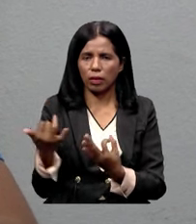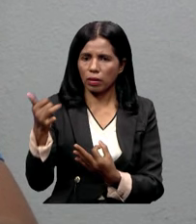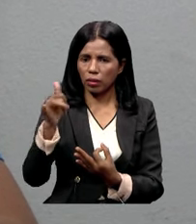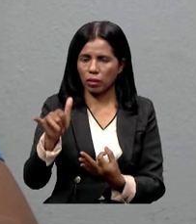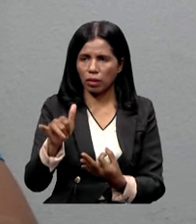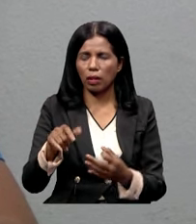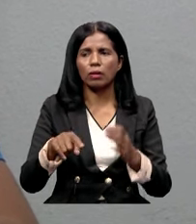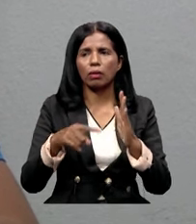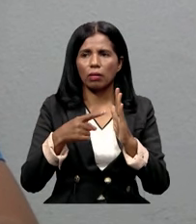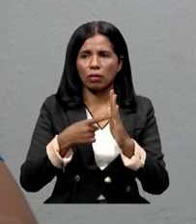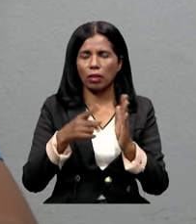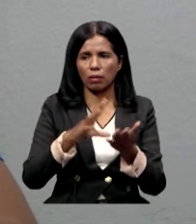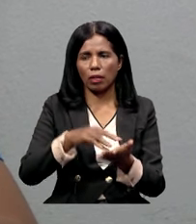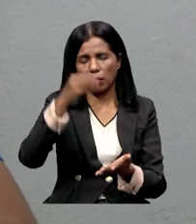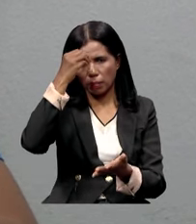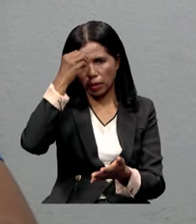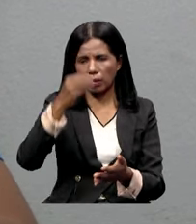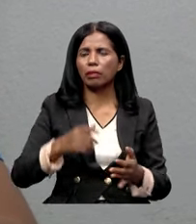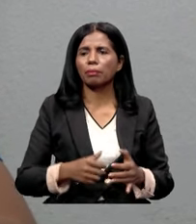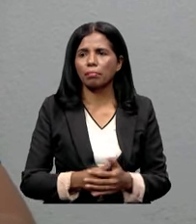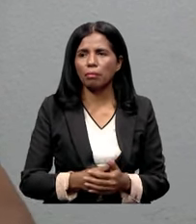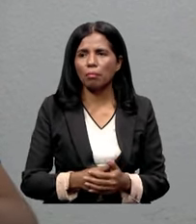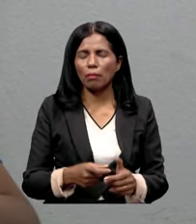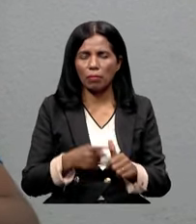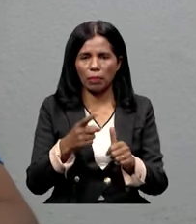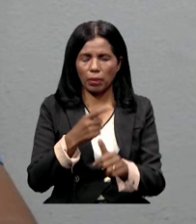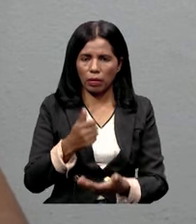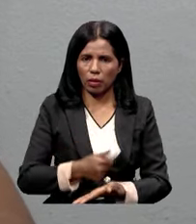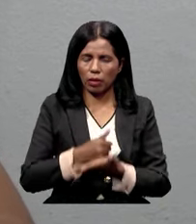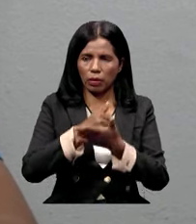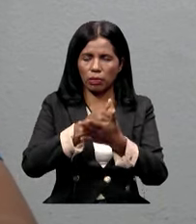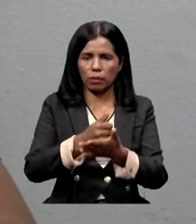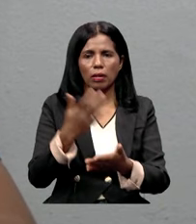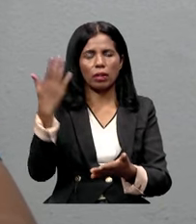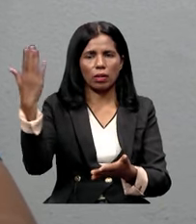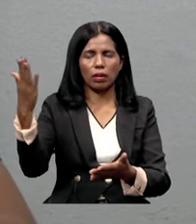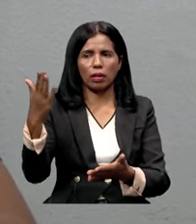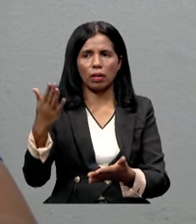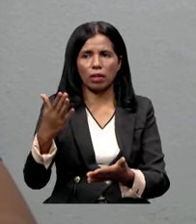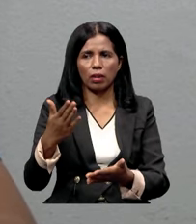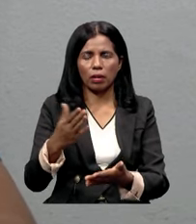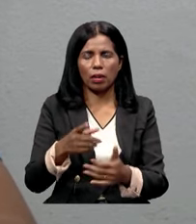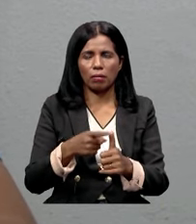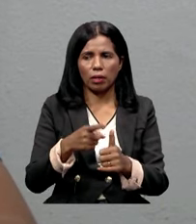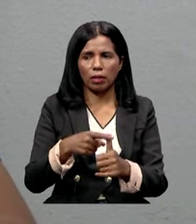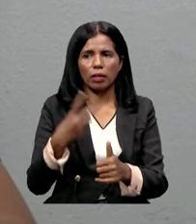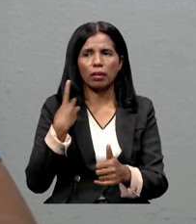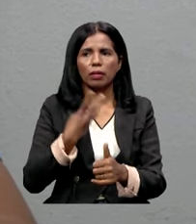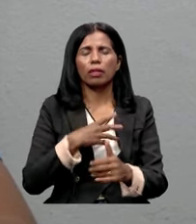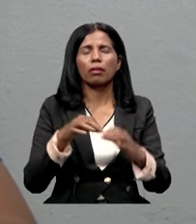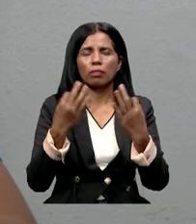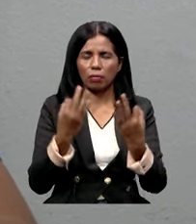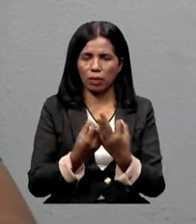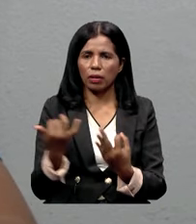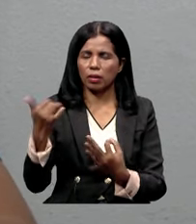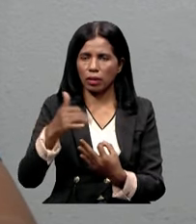atu hahuona aprende halo primeiro socorro iha aprende halo primeiro socorro ba itene família sira iha